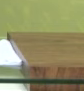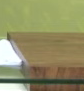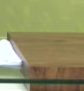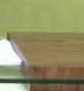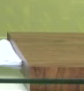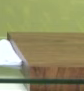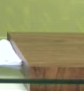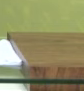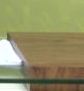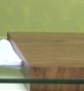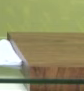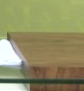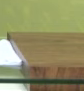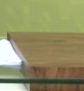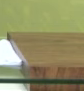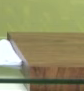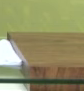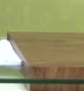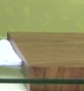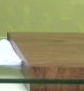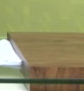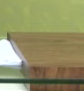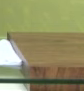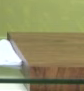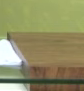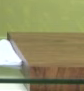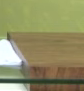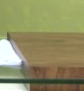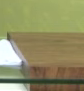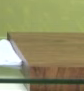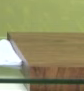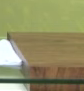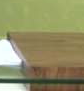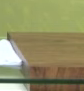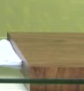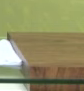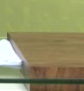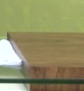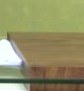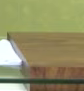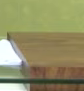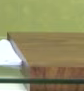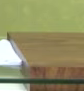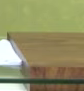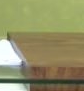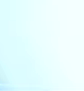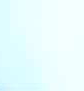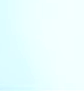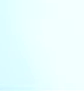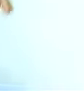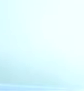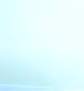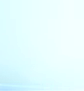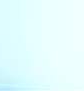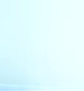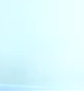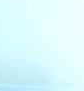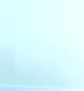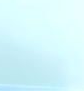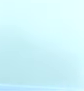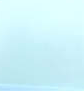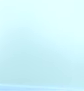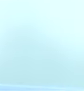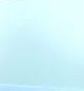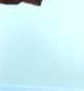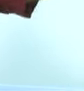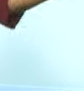tecnologia para a transferência de dados entre dois computadores. Então, vemos aqui com o professor, está correta a pergunta? Perfeitamente, muito bem. Inclusive, ela até